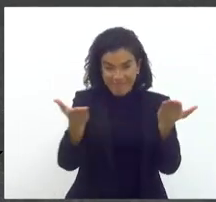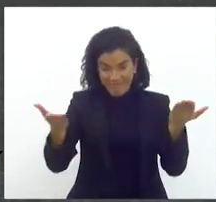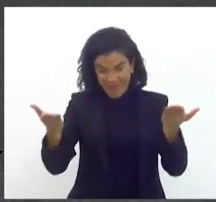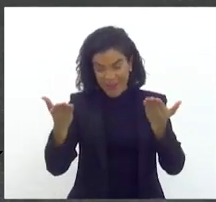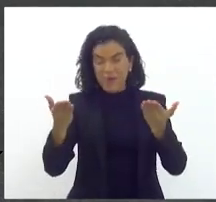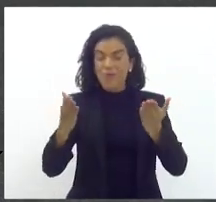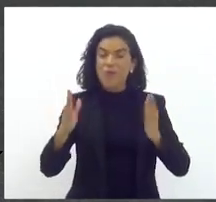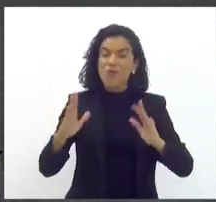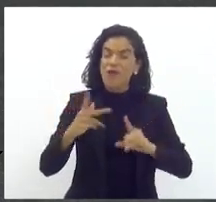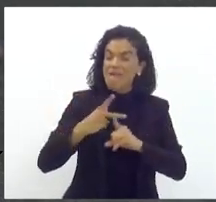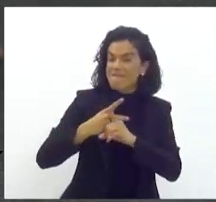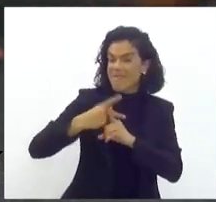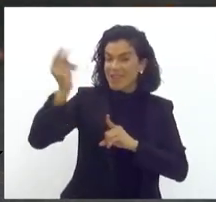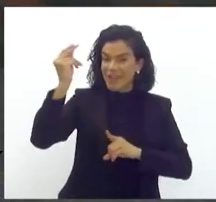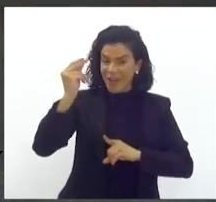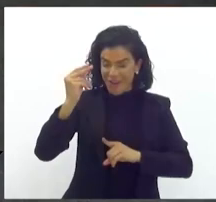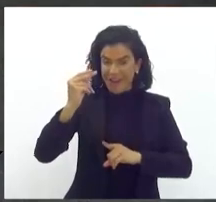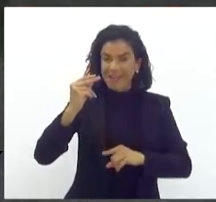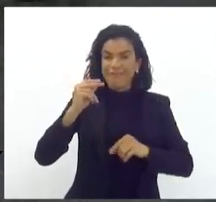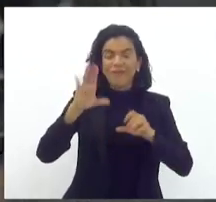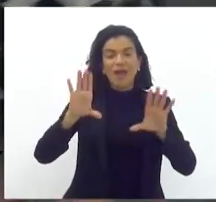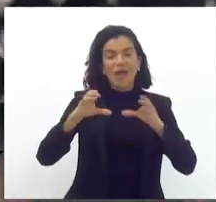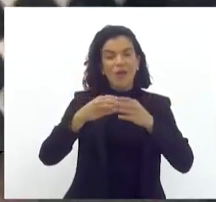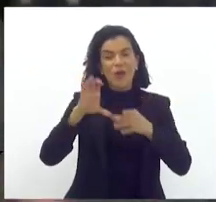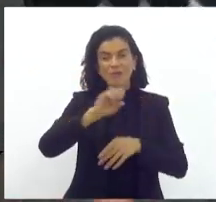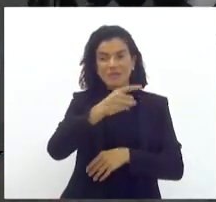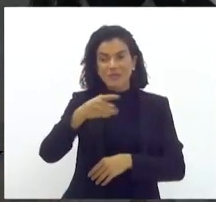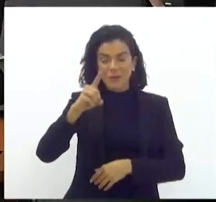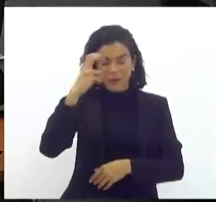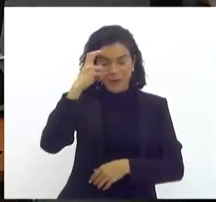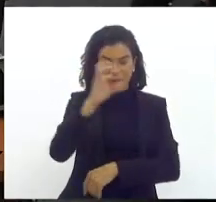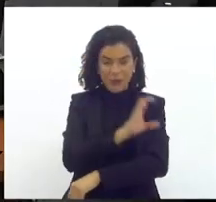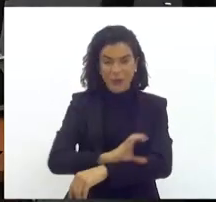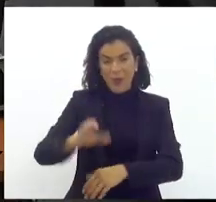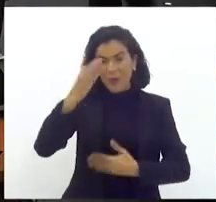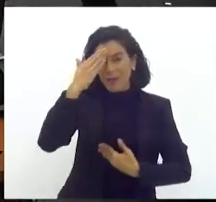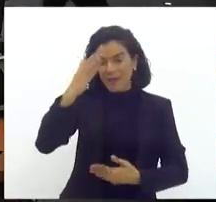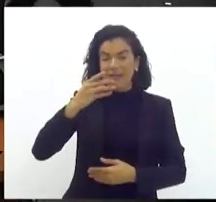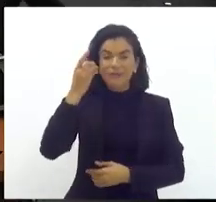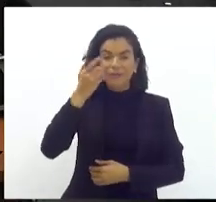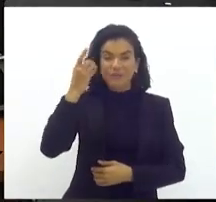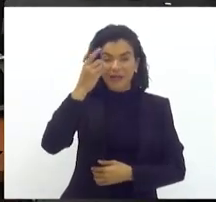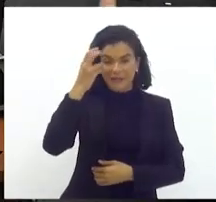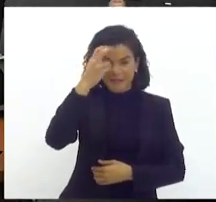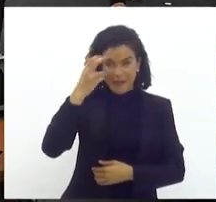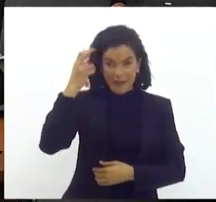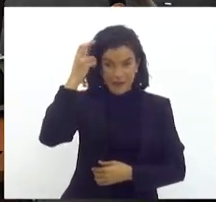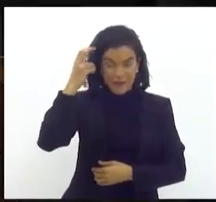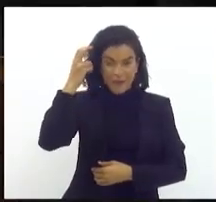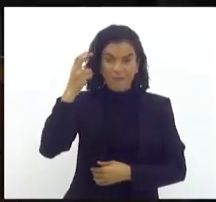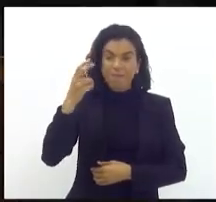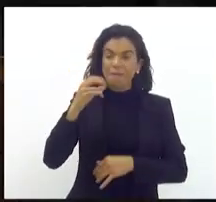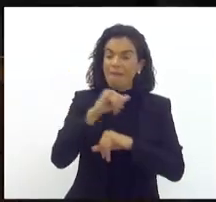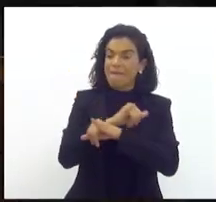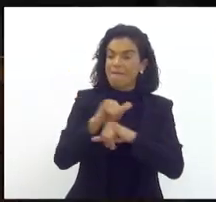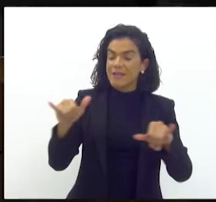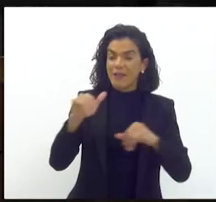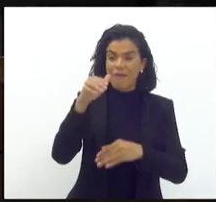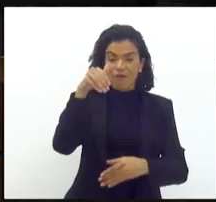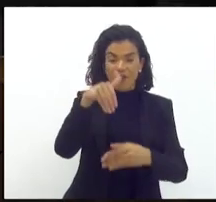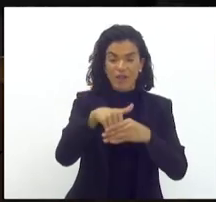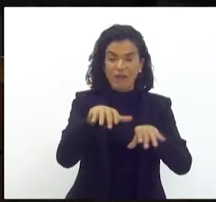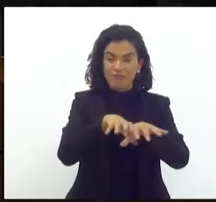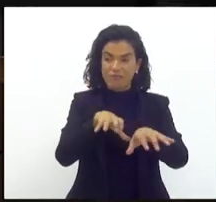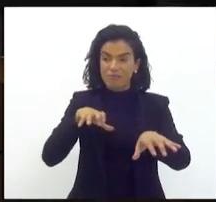o êxito da realização da comissão de cultura na noite de ontem muito obrigado Verônica registrar aqui o voto